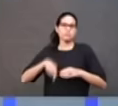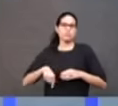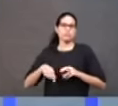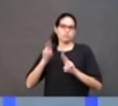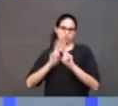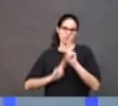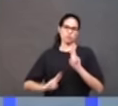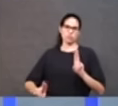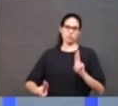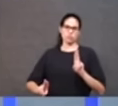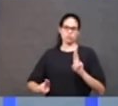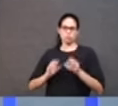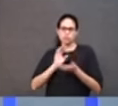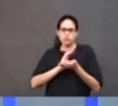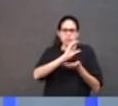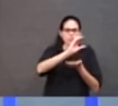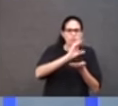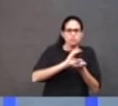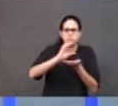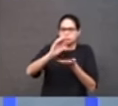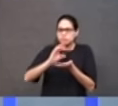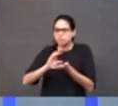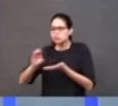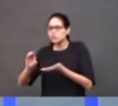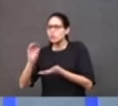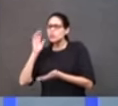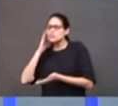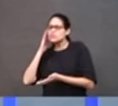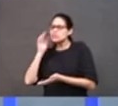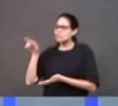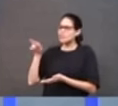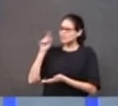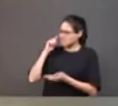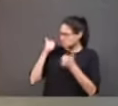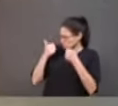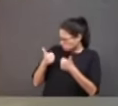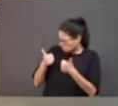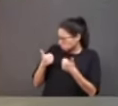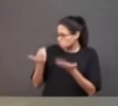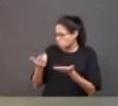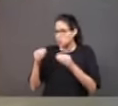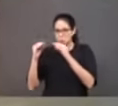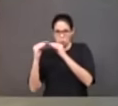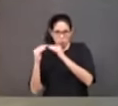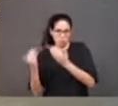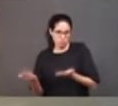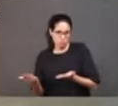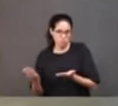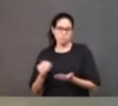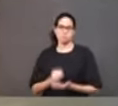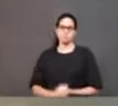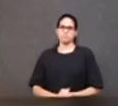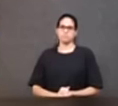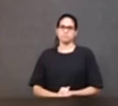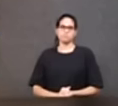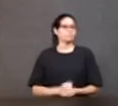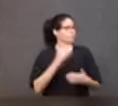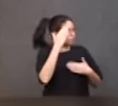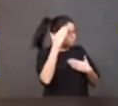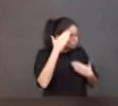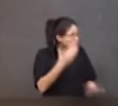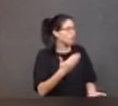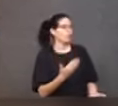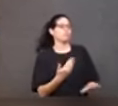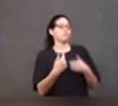Eu queria ouvir do senhor se o senhor considera essa medida adequada. Professor Arquimedes. Obrigado pela pergunta, professor